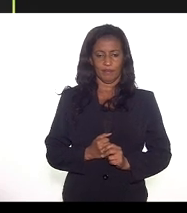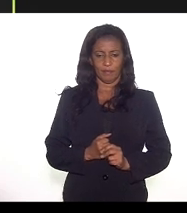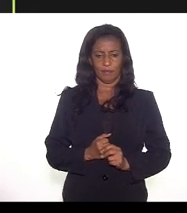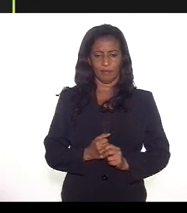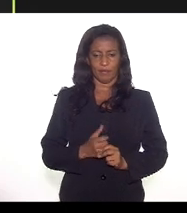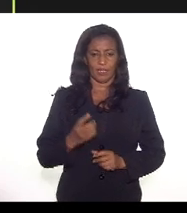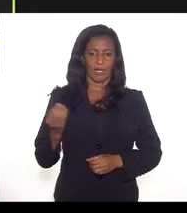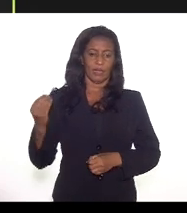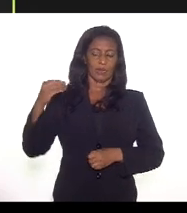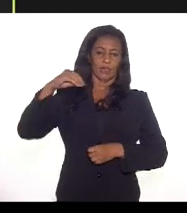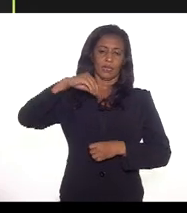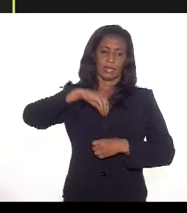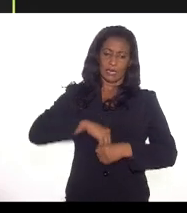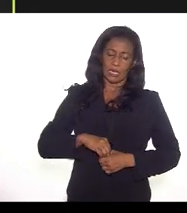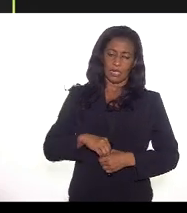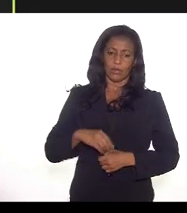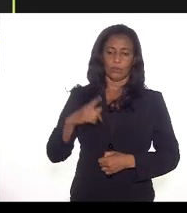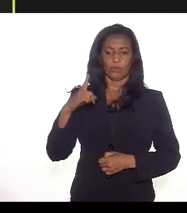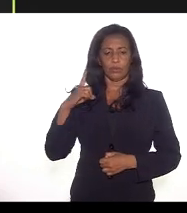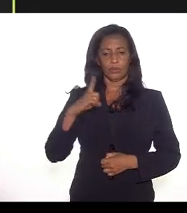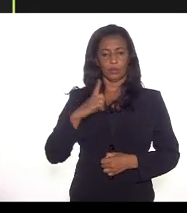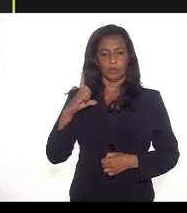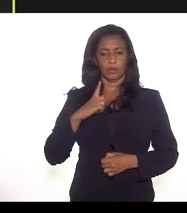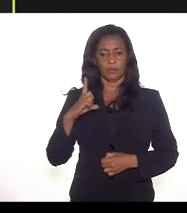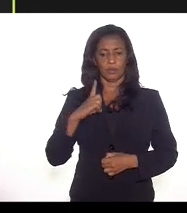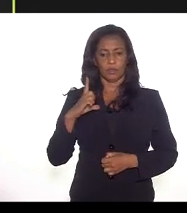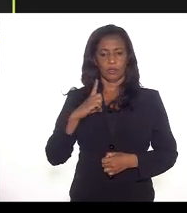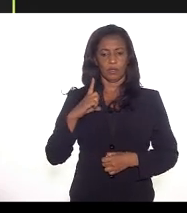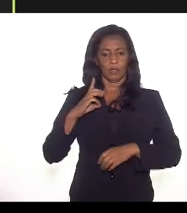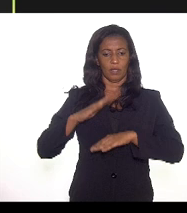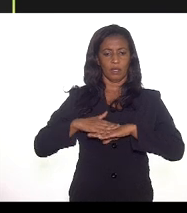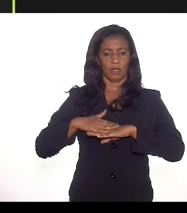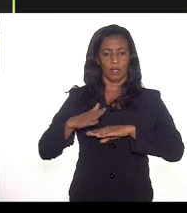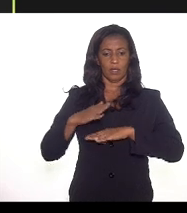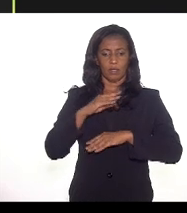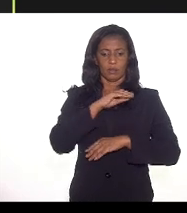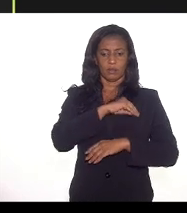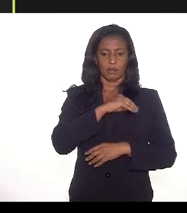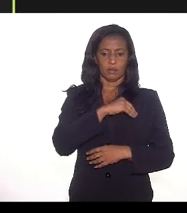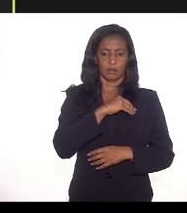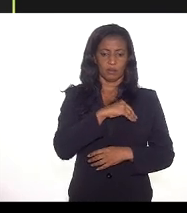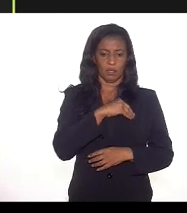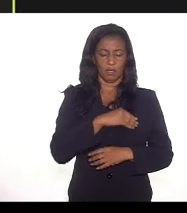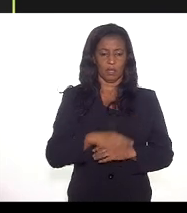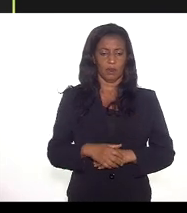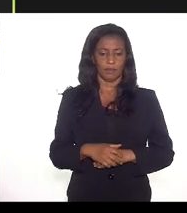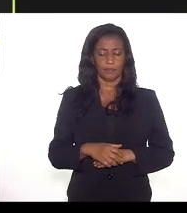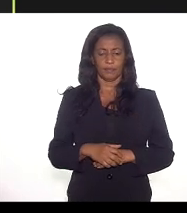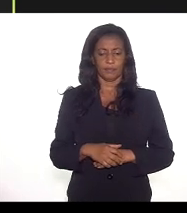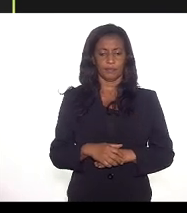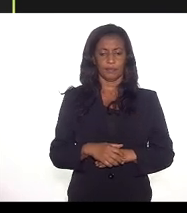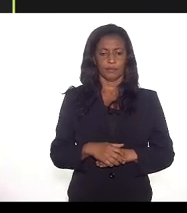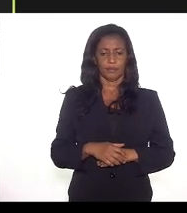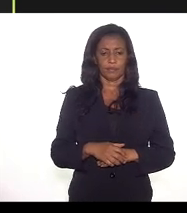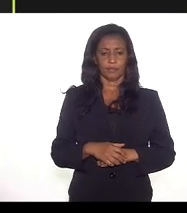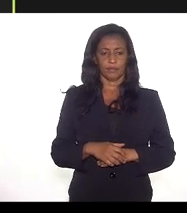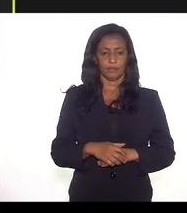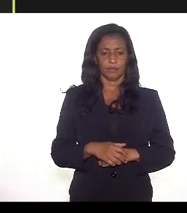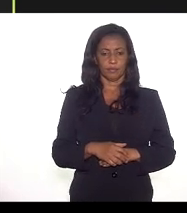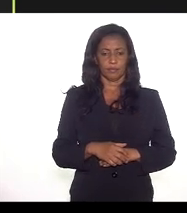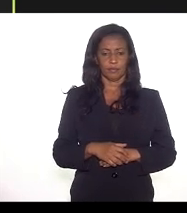Dentro daquilo que, inclusive, foi falado aqui pelos deputados,